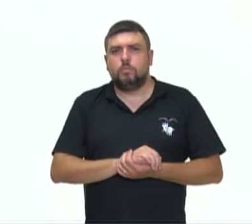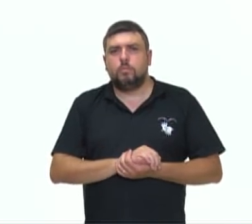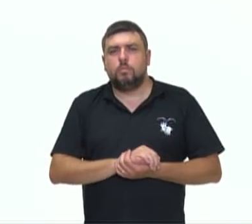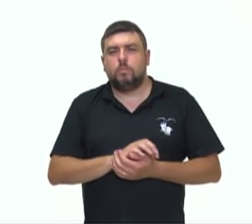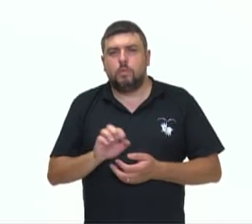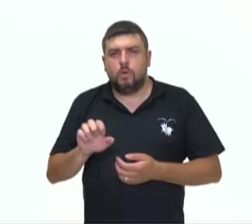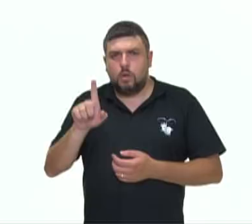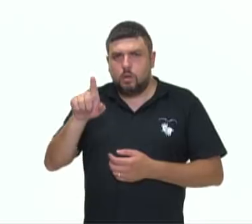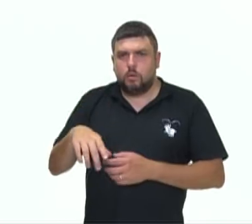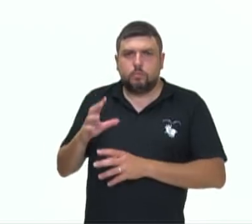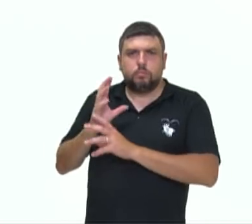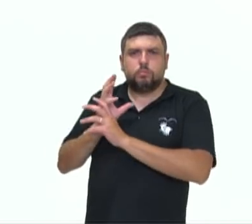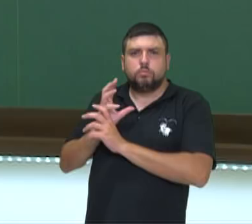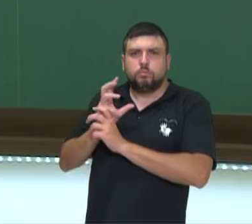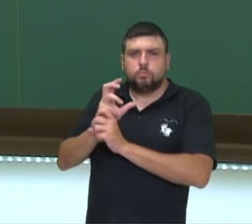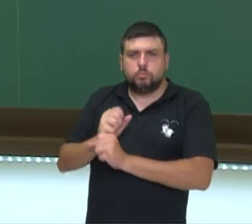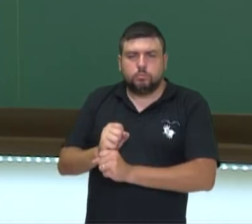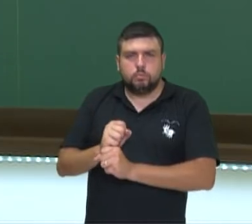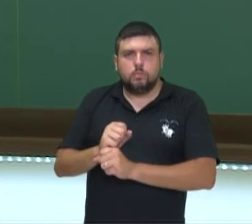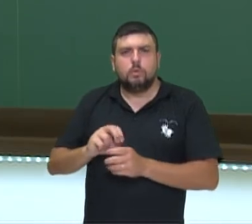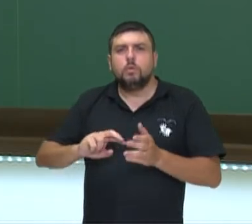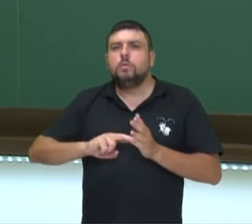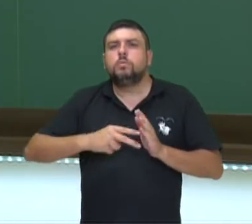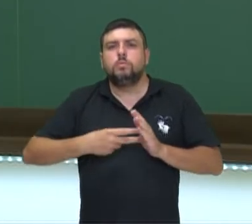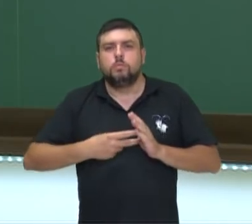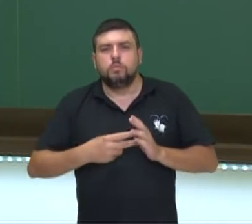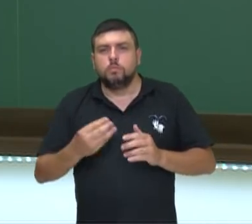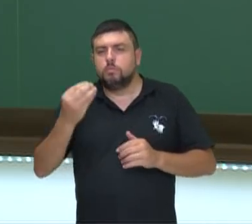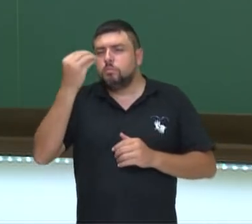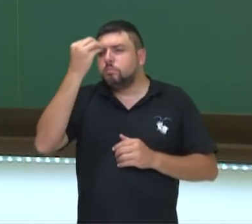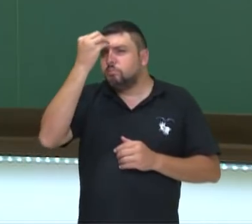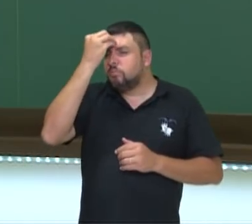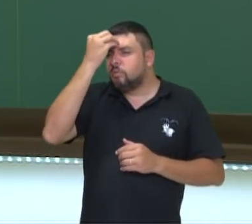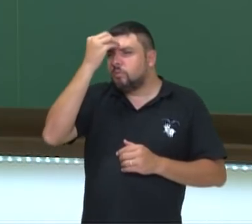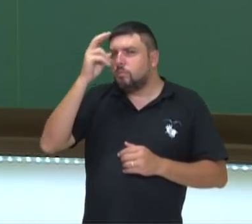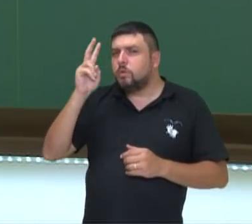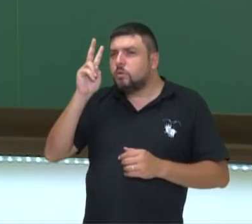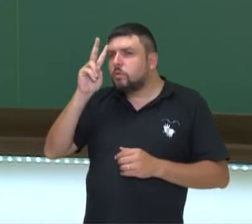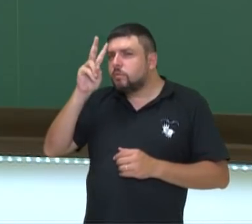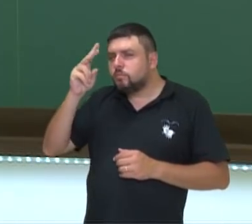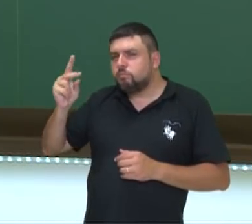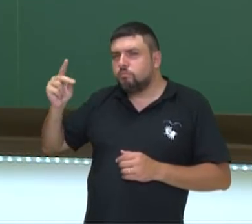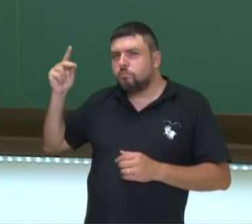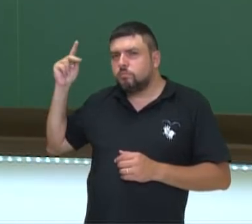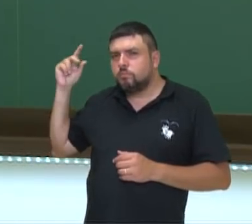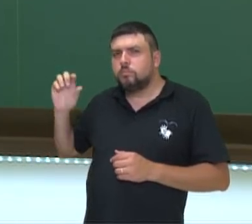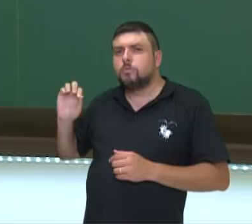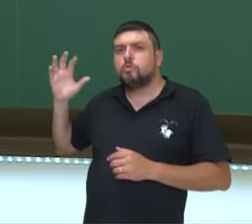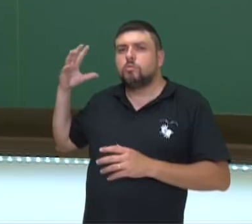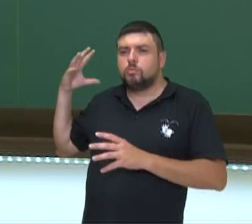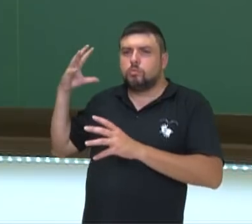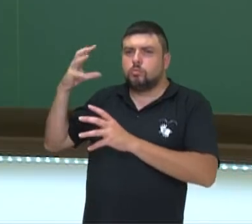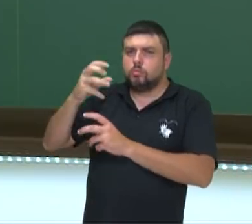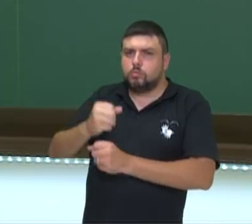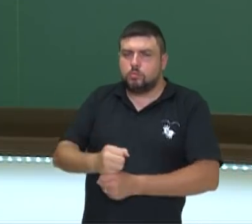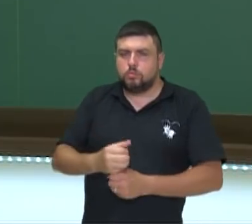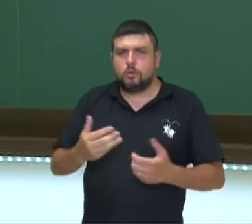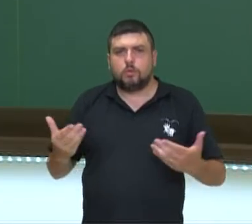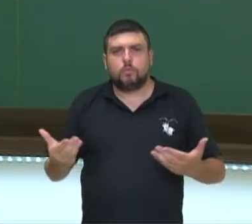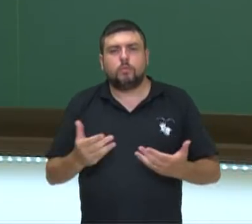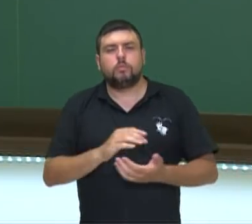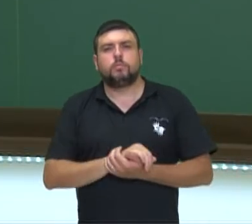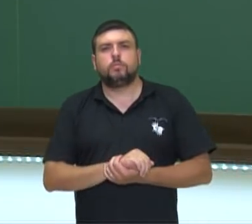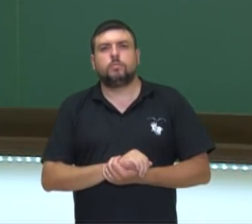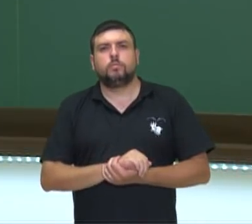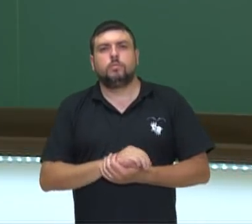recapitulação. Recapitulação é rememoração, é trazer de volta no presente algo que aconteceu no passado, de um